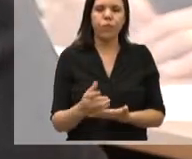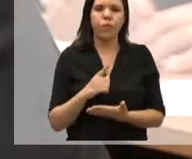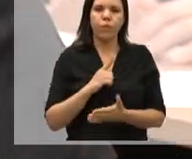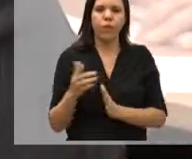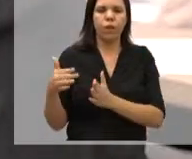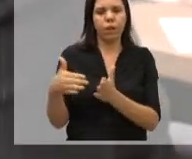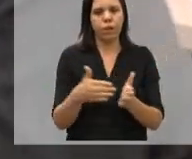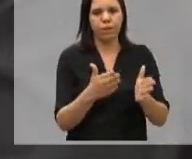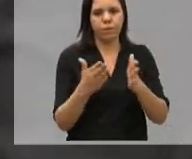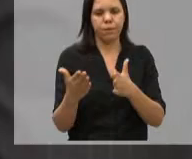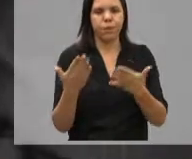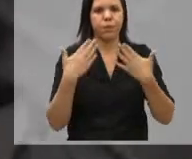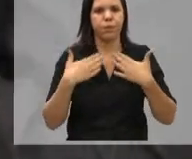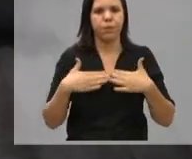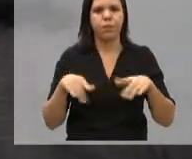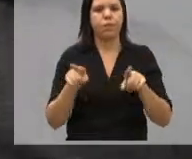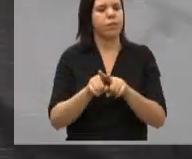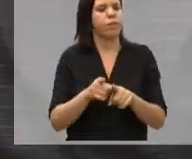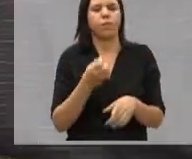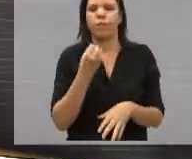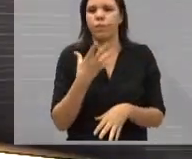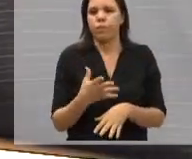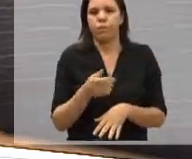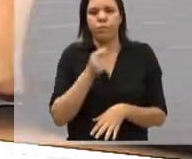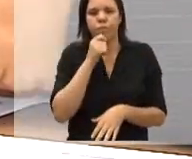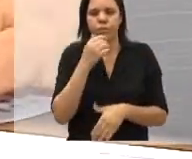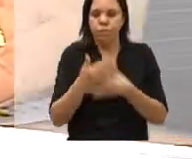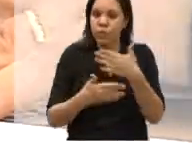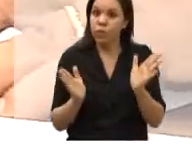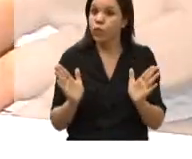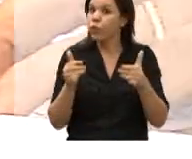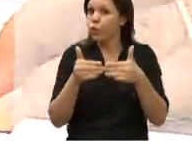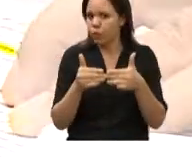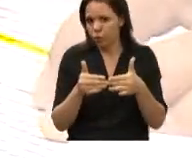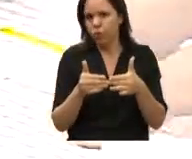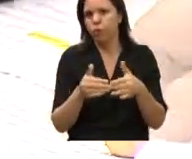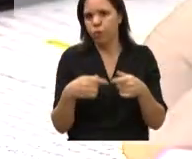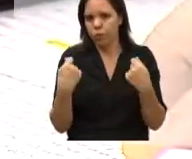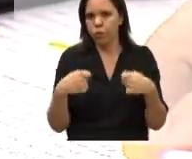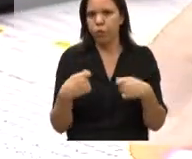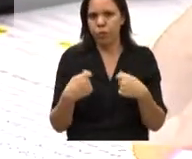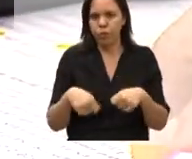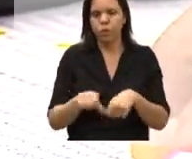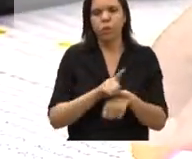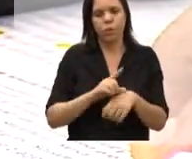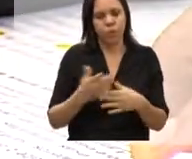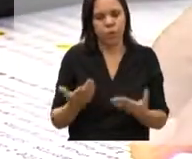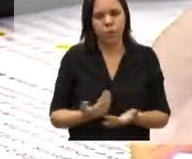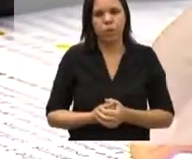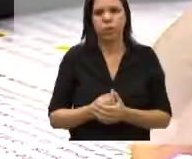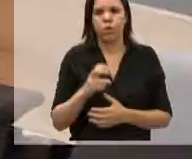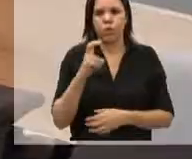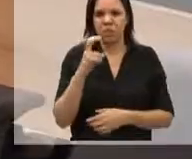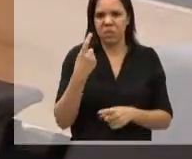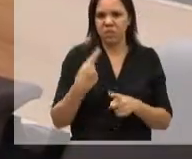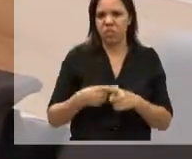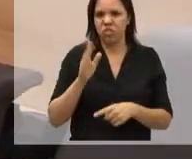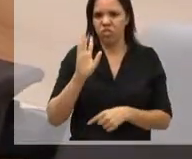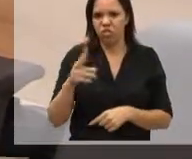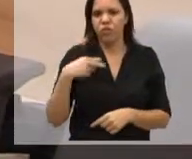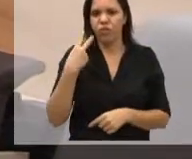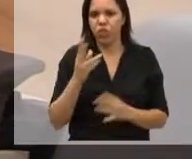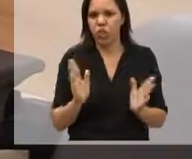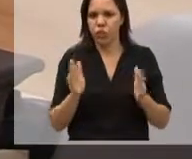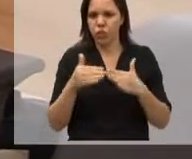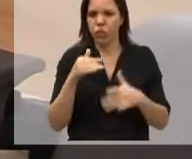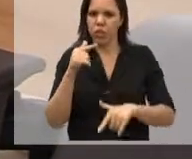outro caminho, a situação não vai bem. Então nós temos que estar focados, e nesses 5 mandatos eu tenho